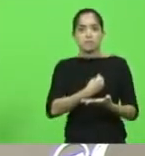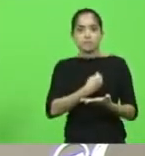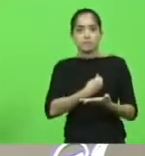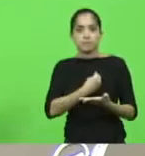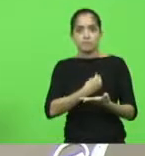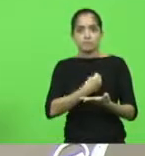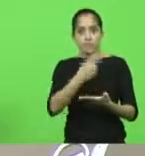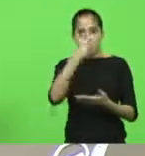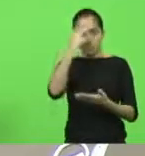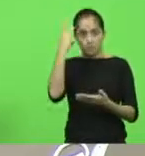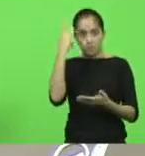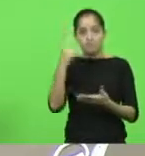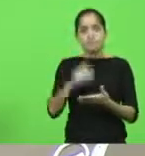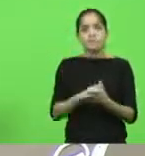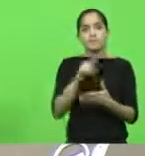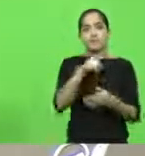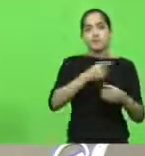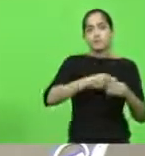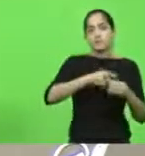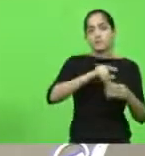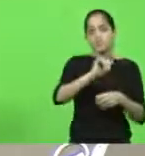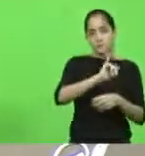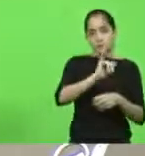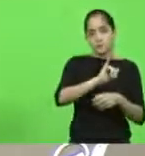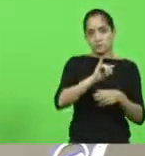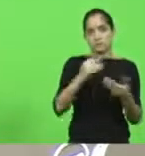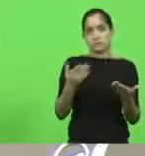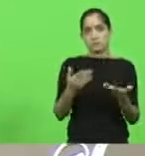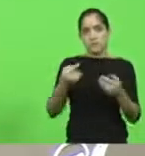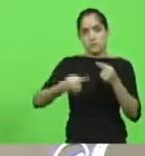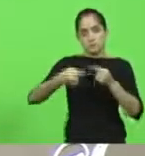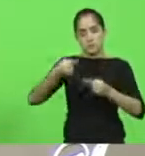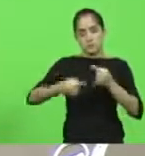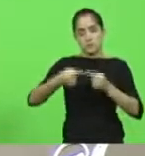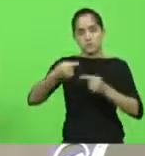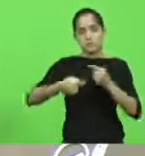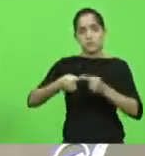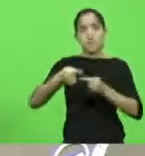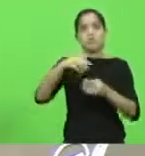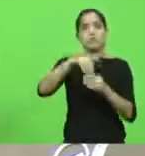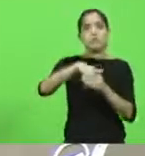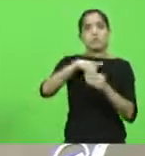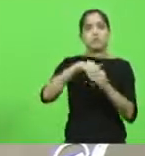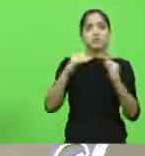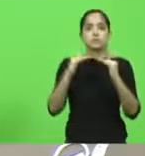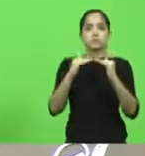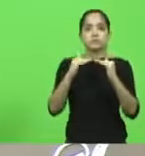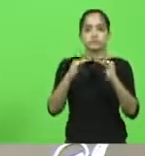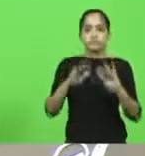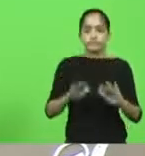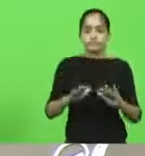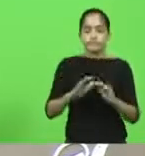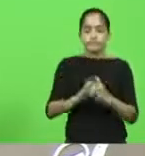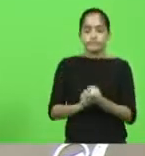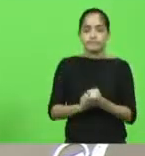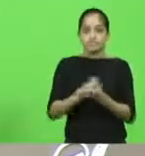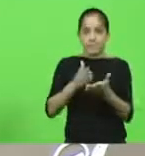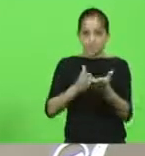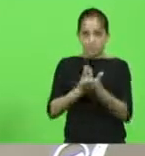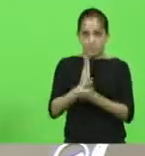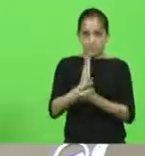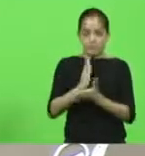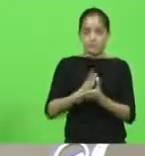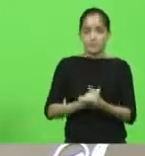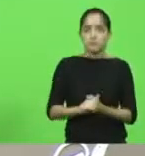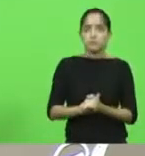Itajaí. Em discussão, não havendo quem queira discutir, em votação, deputados que aprovam permaneçam como se encontra. Aprovado por